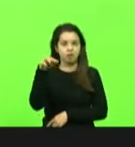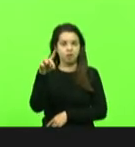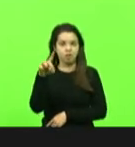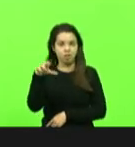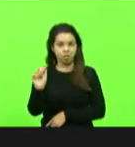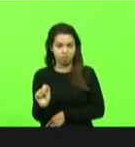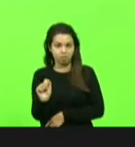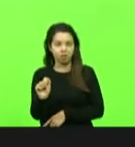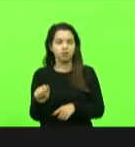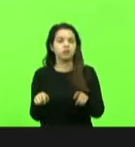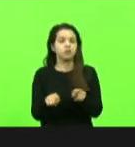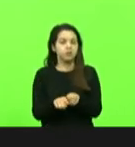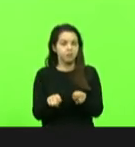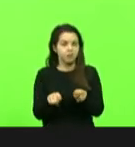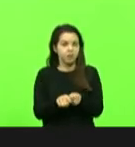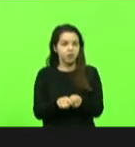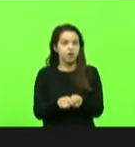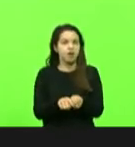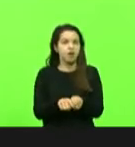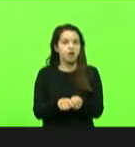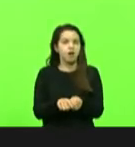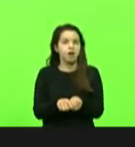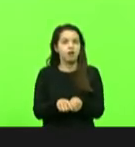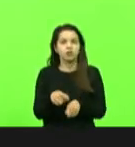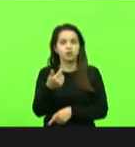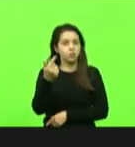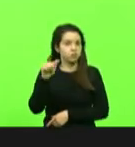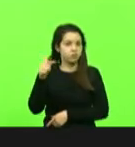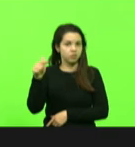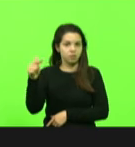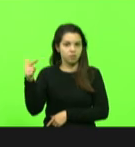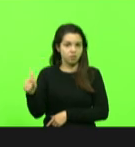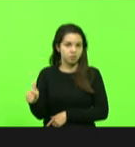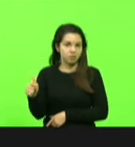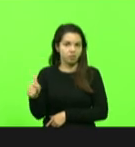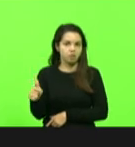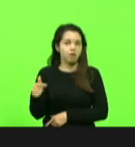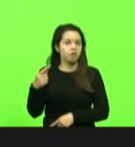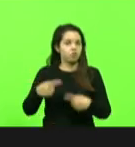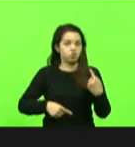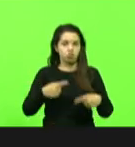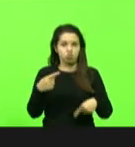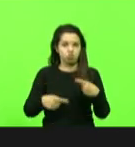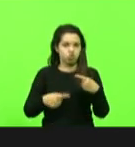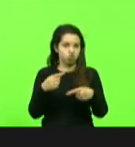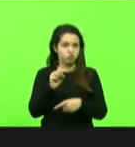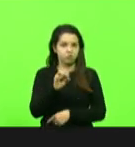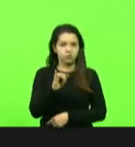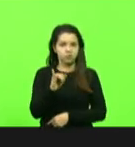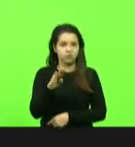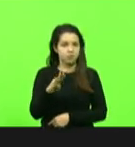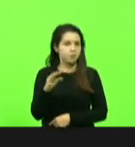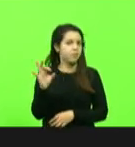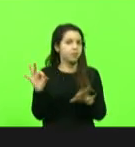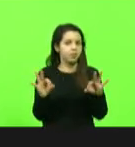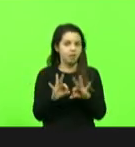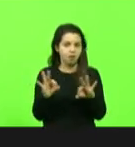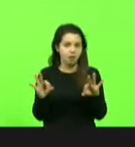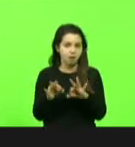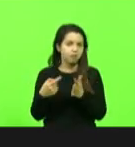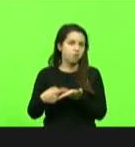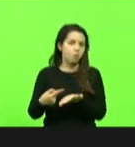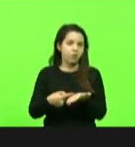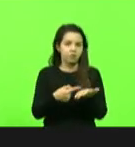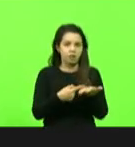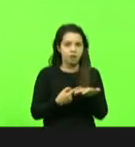também não teve espaço na CIB para discutir, pactuar,